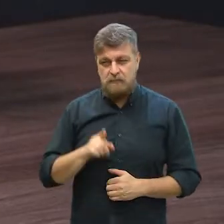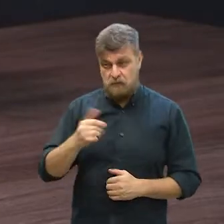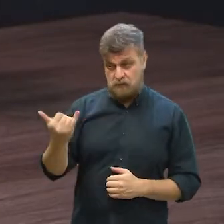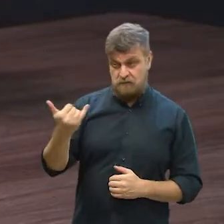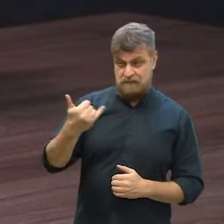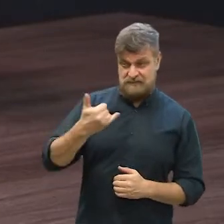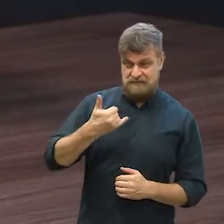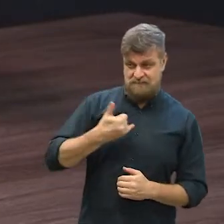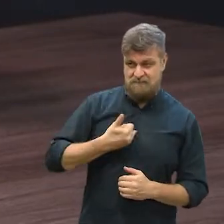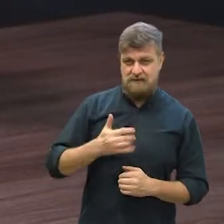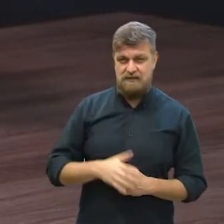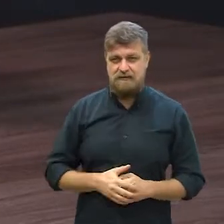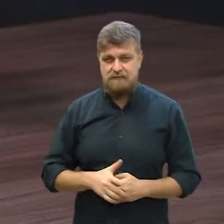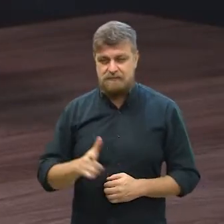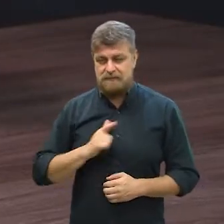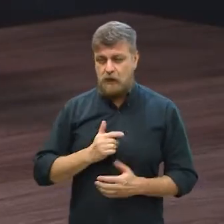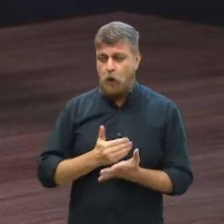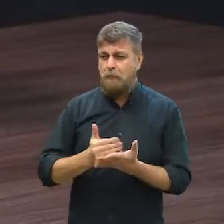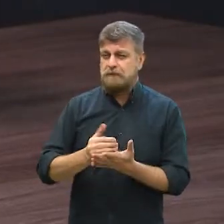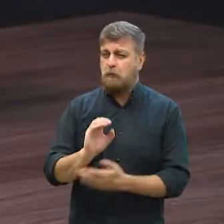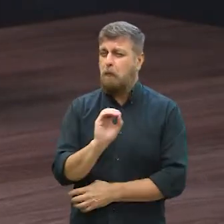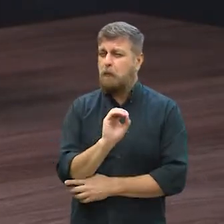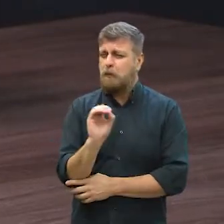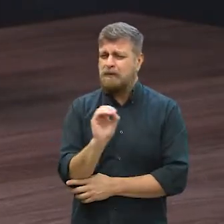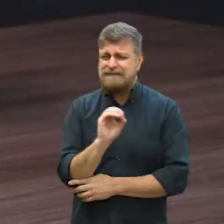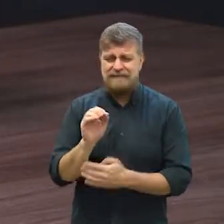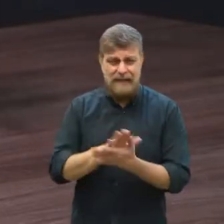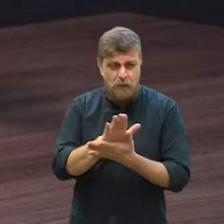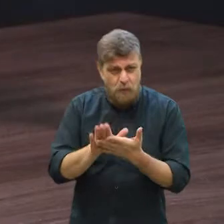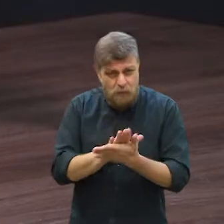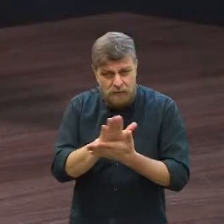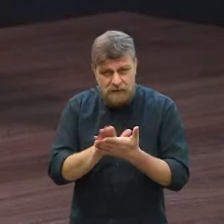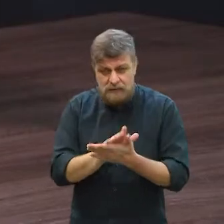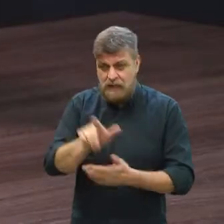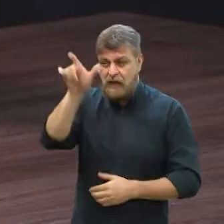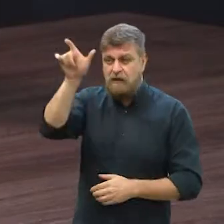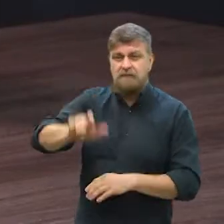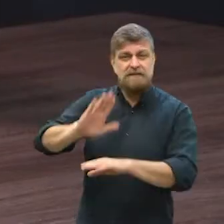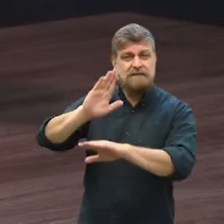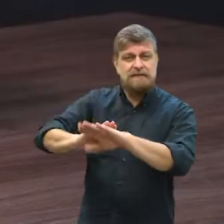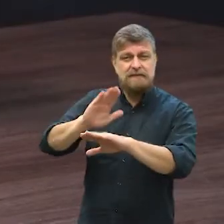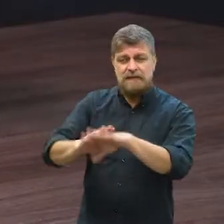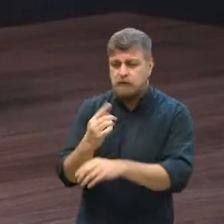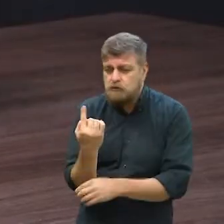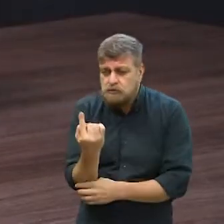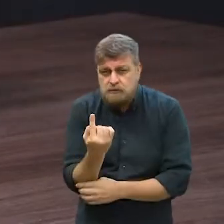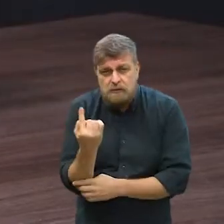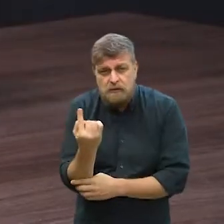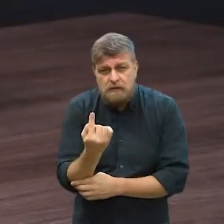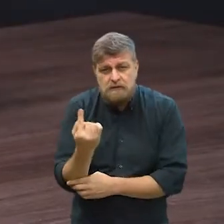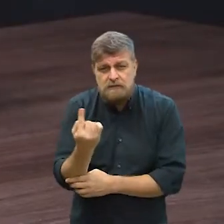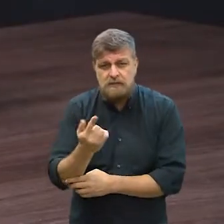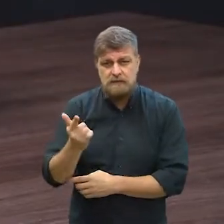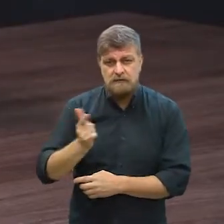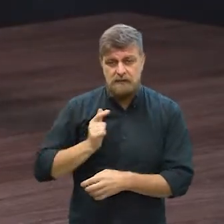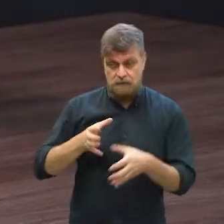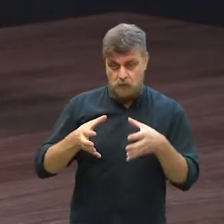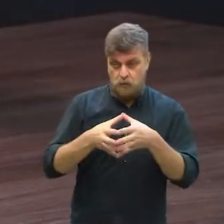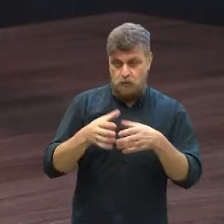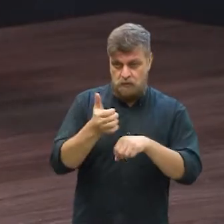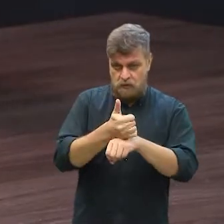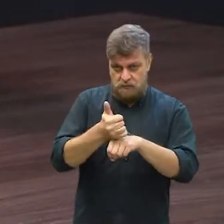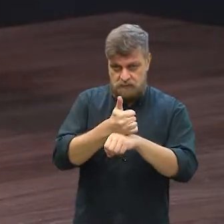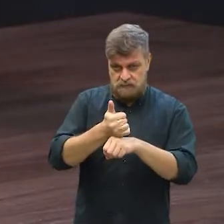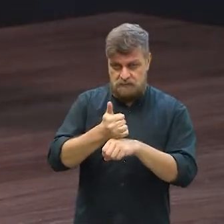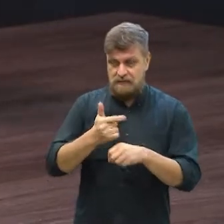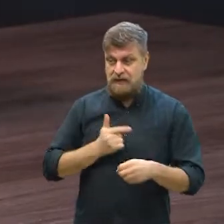fala desses partir do zero, no início era só você trabalhando, você começou com algum time que hoje você